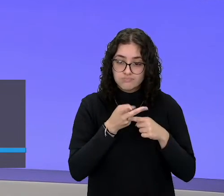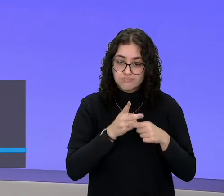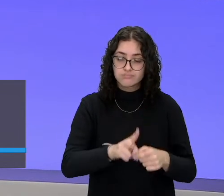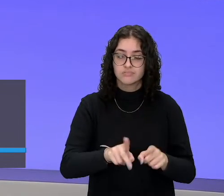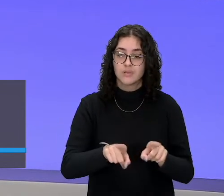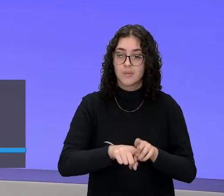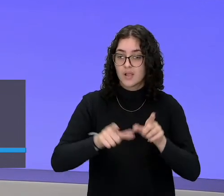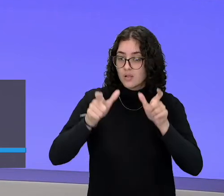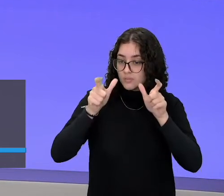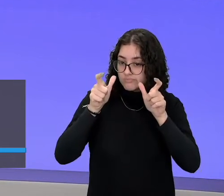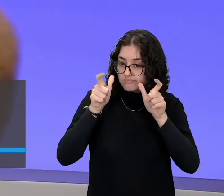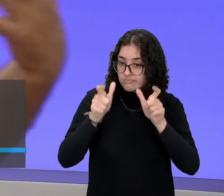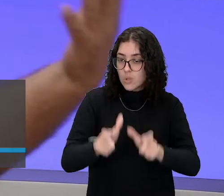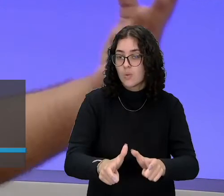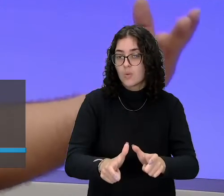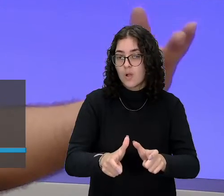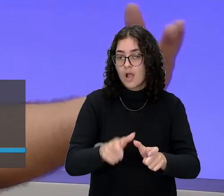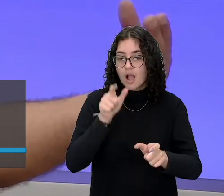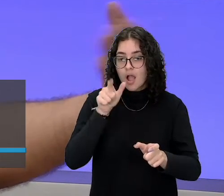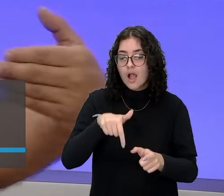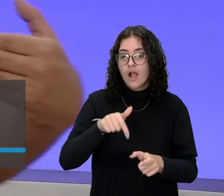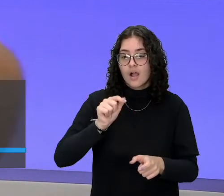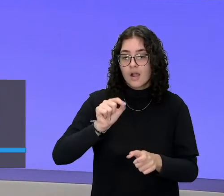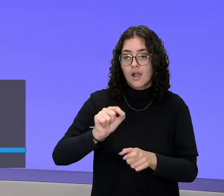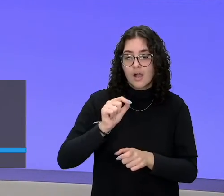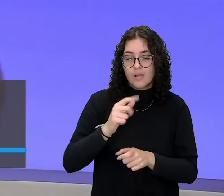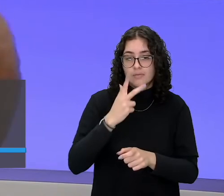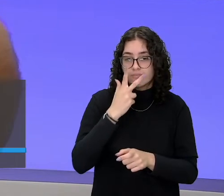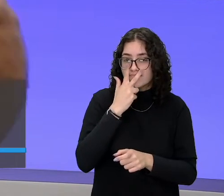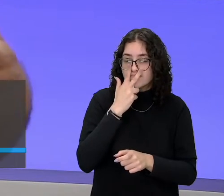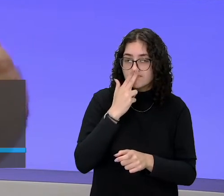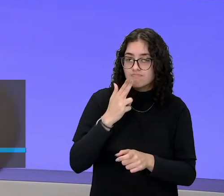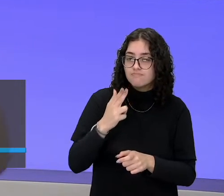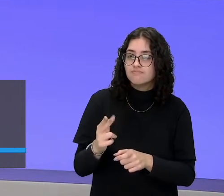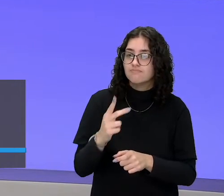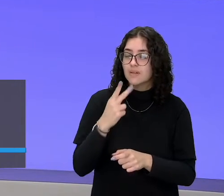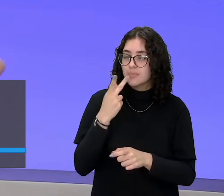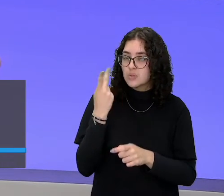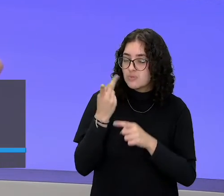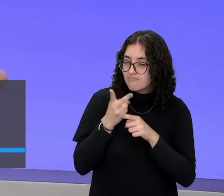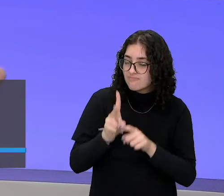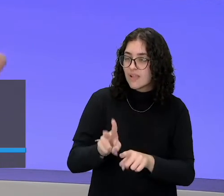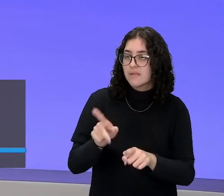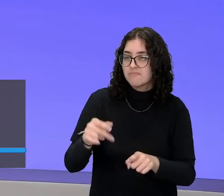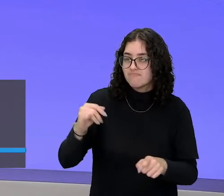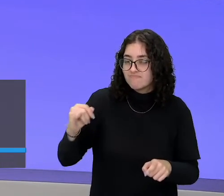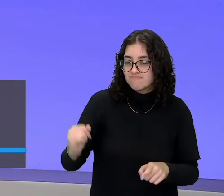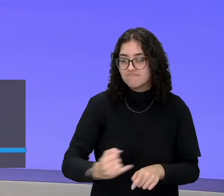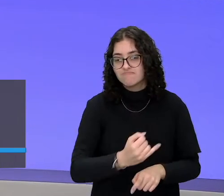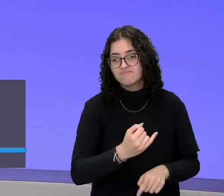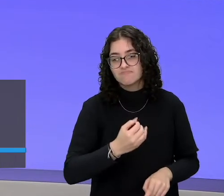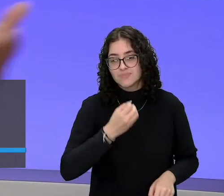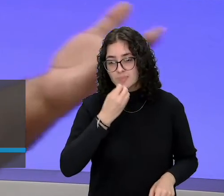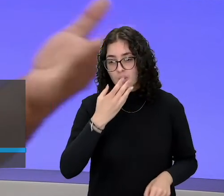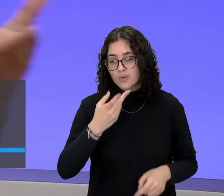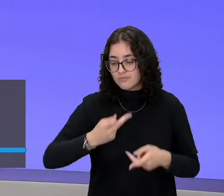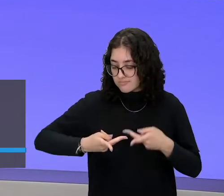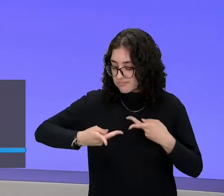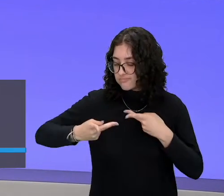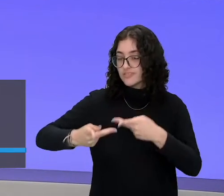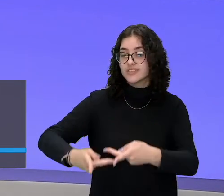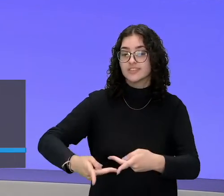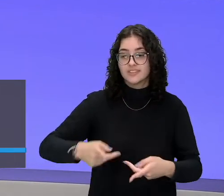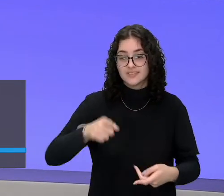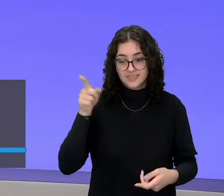do local. E isso acaba sendo um privilégio termos pessoas que cuidam desses espaços e a gente poder ir lá visitar como